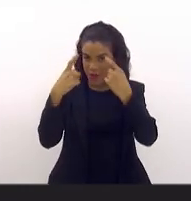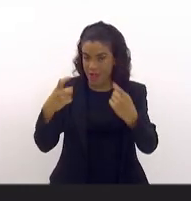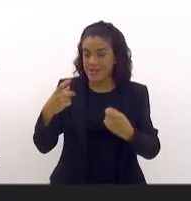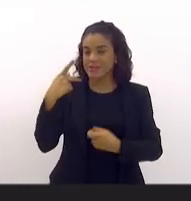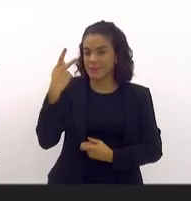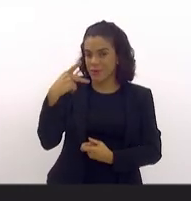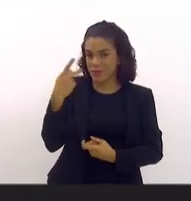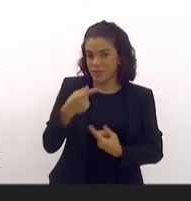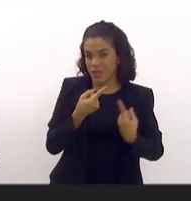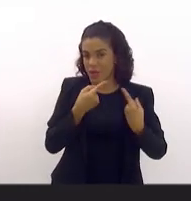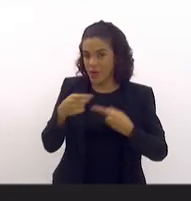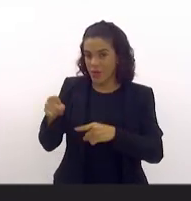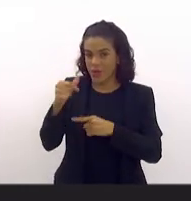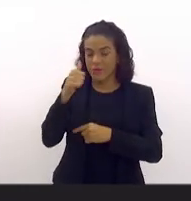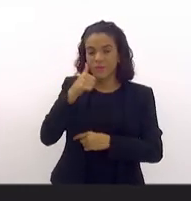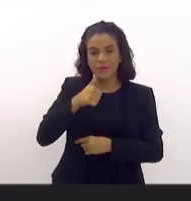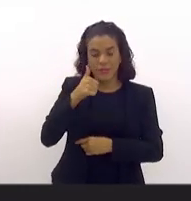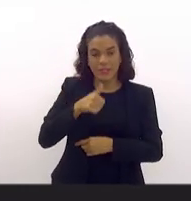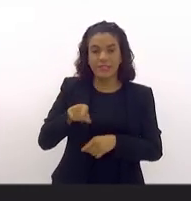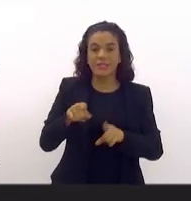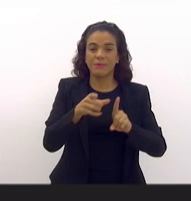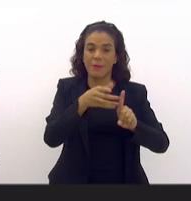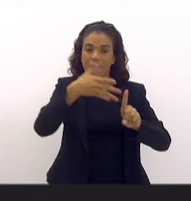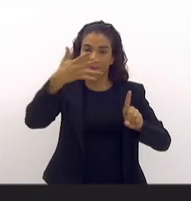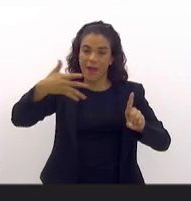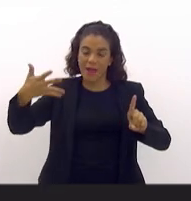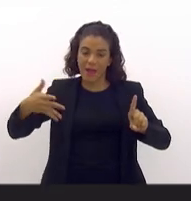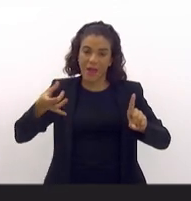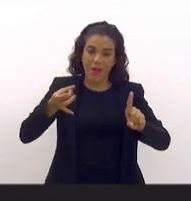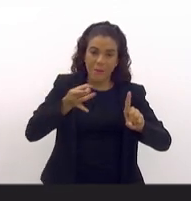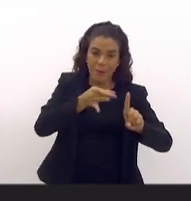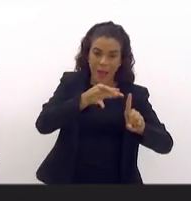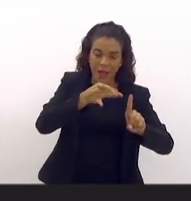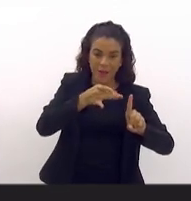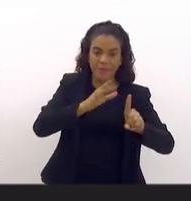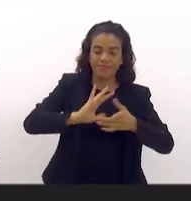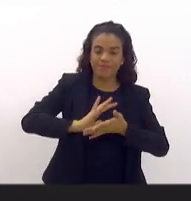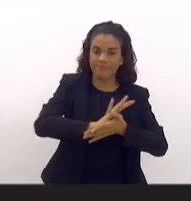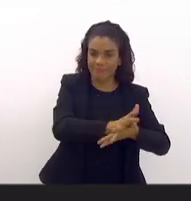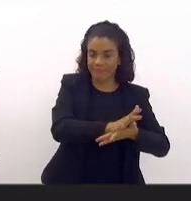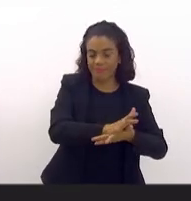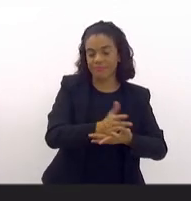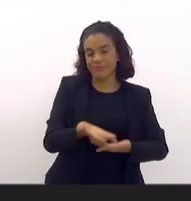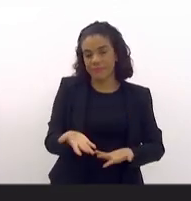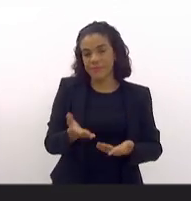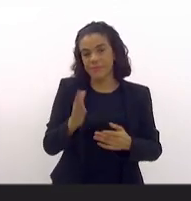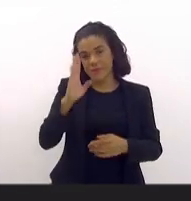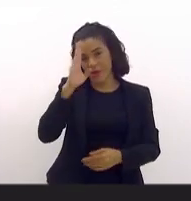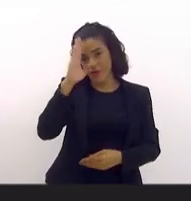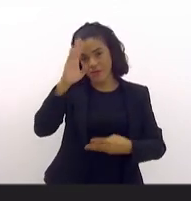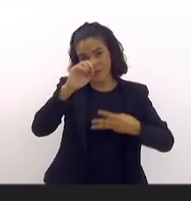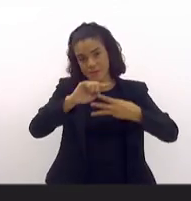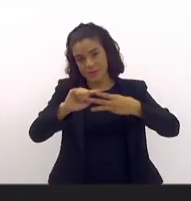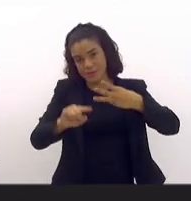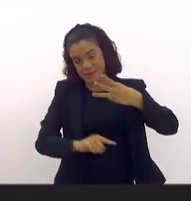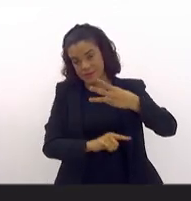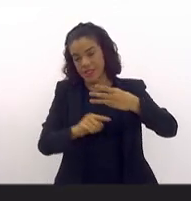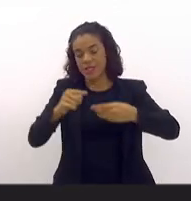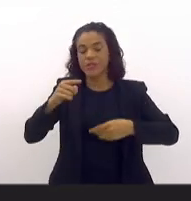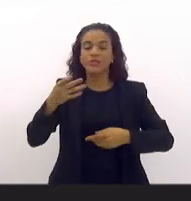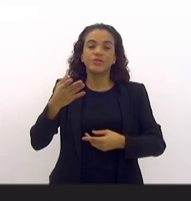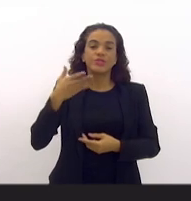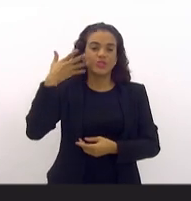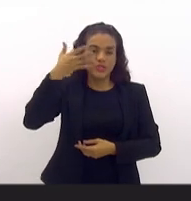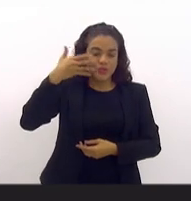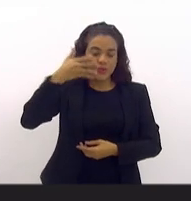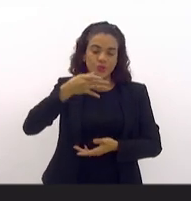contra mulheres, e LGBTfobia também. Então, esses foram os principais conteúdos de discurso de ódio